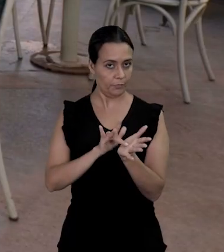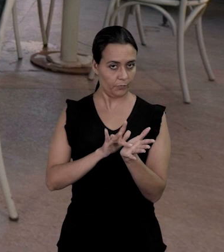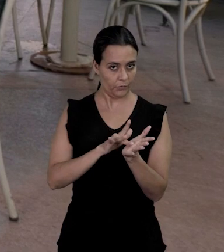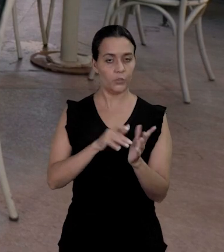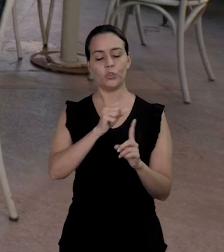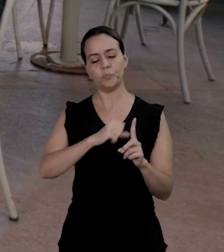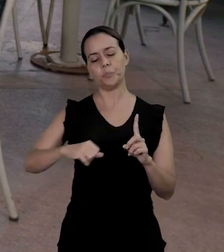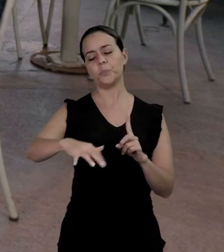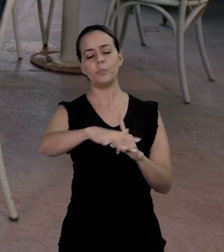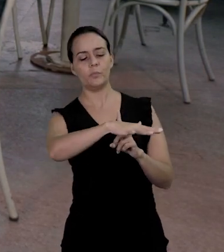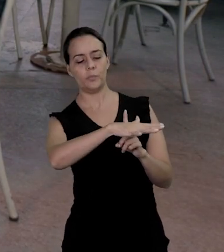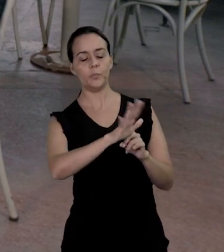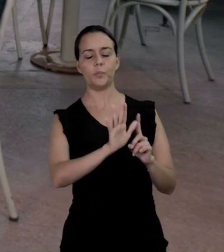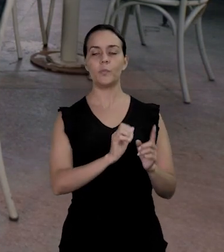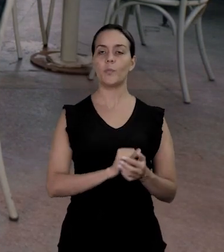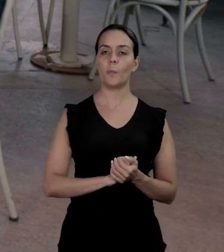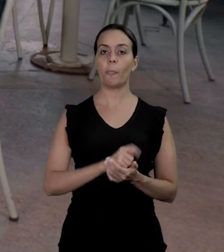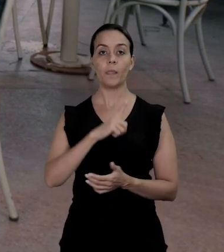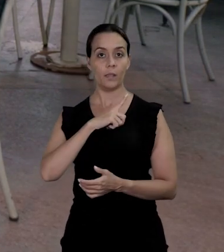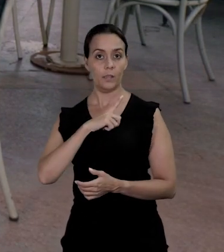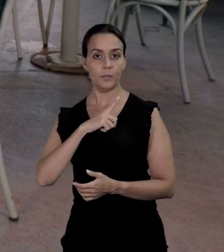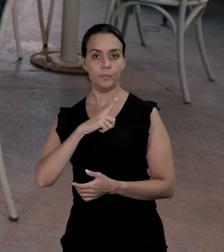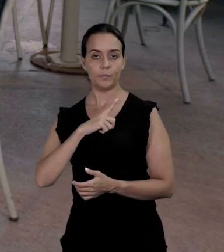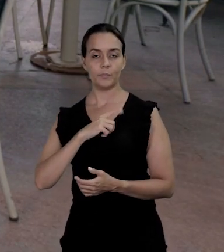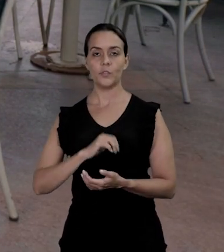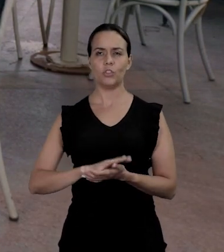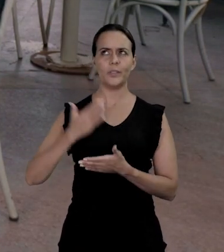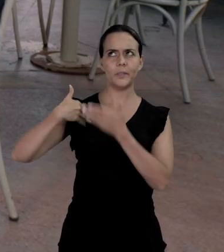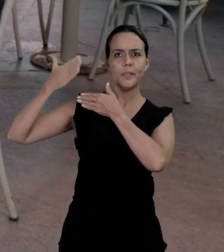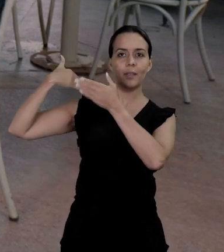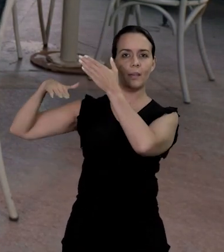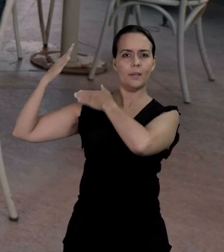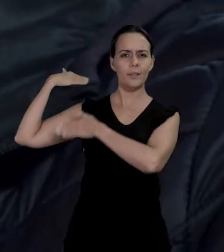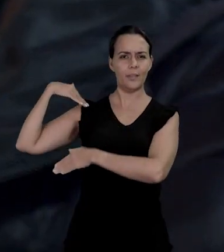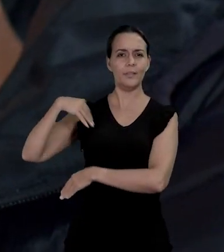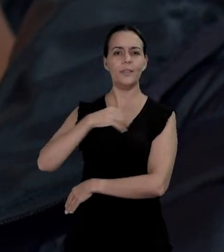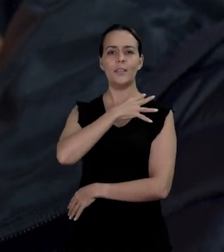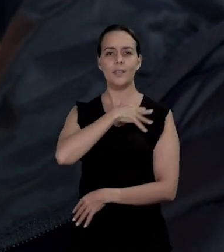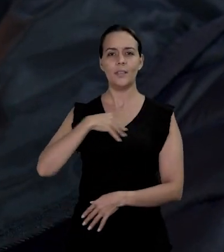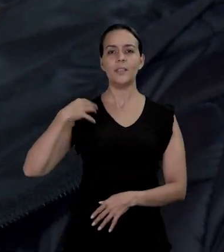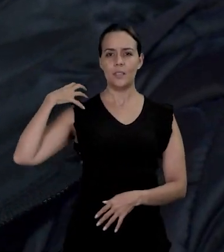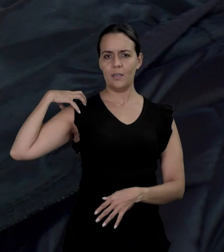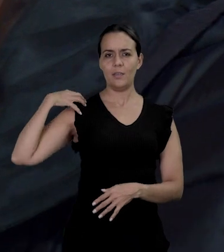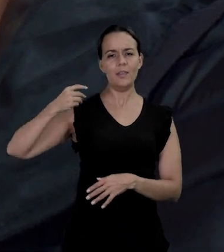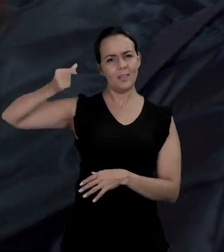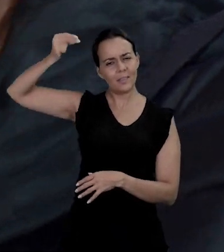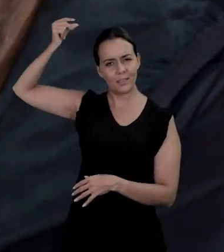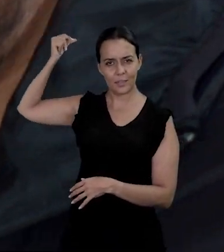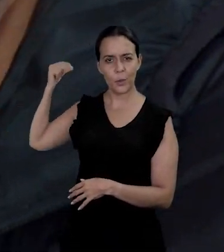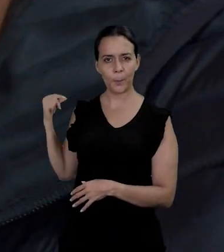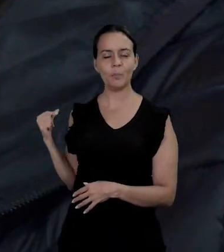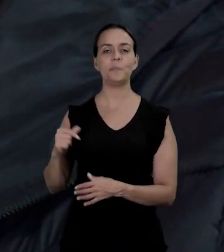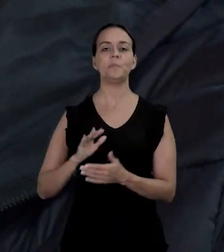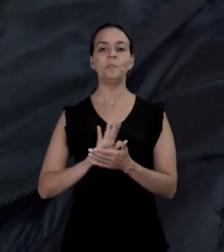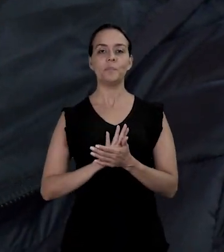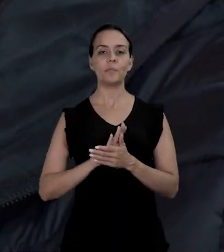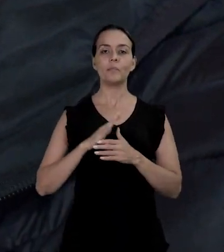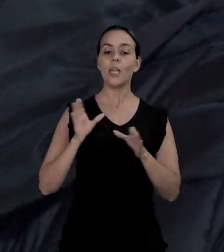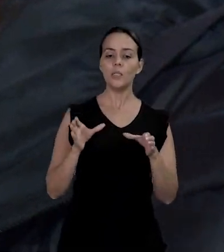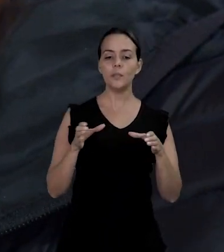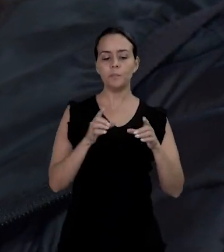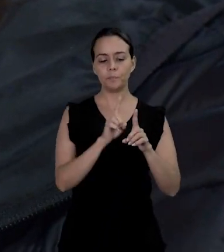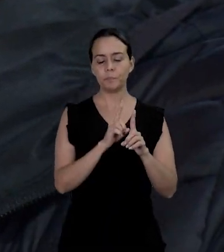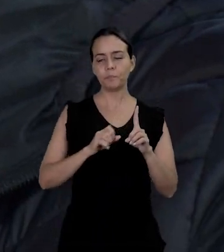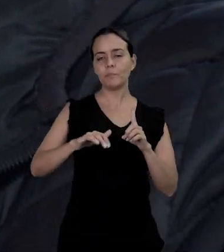né? E aí isso foi construindo e foi se adicionando camadas conforme a sociedade foi evoluindo, né? Então novos autores foram colocando problemáticas. Mas é o seguinte,